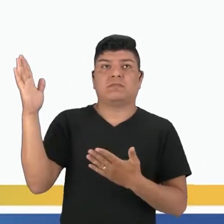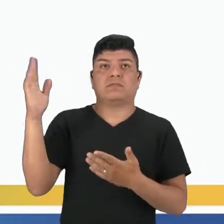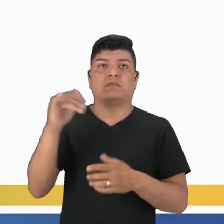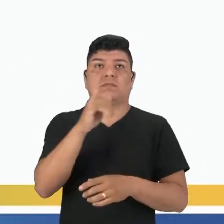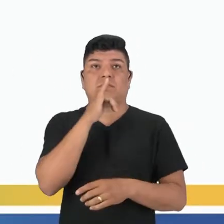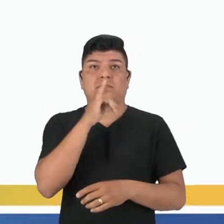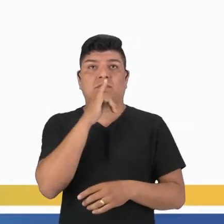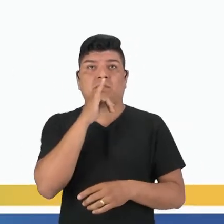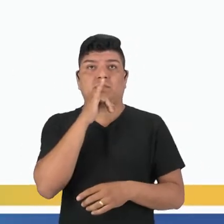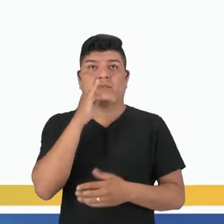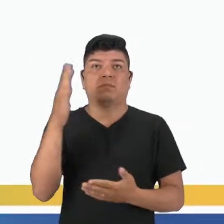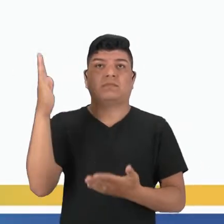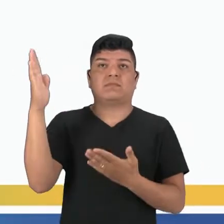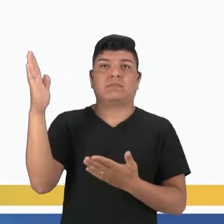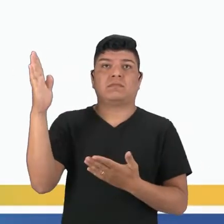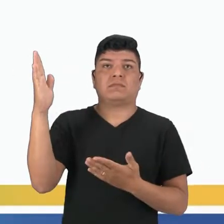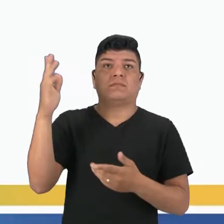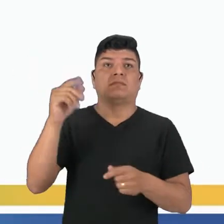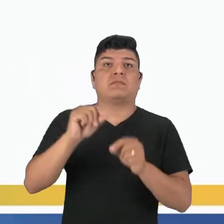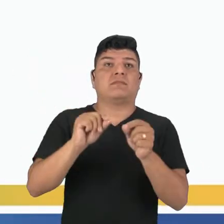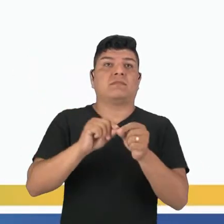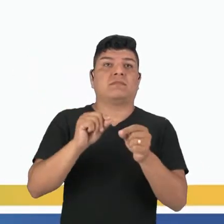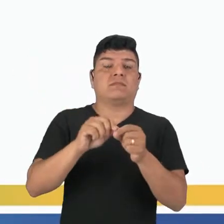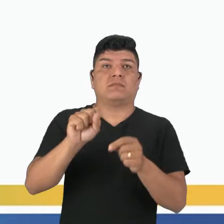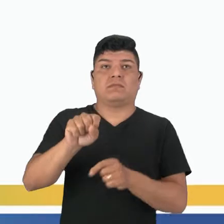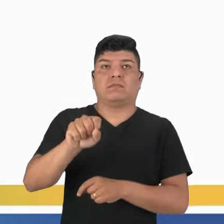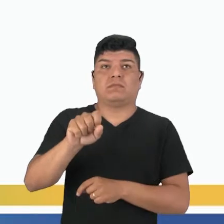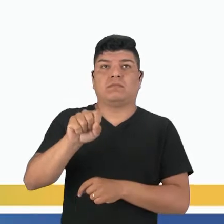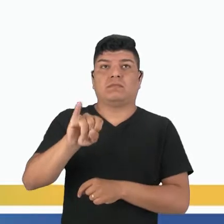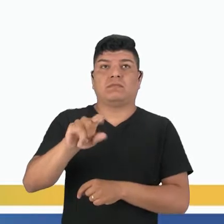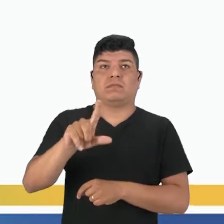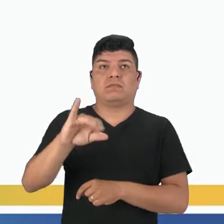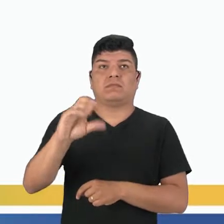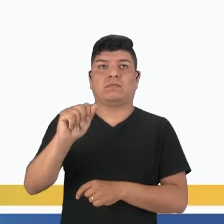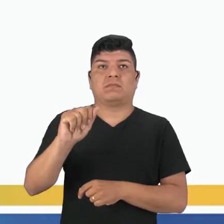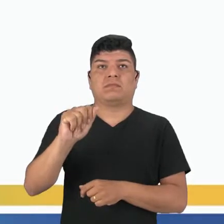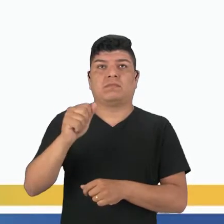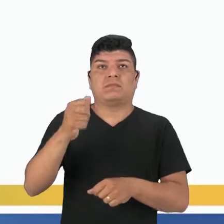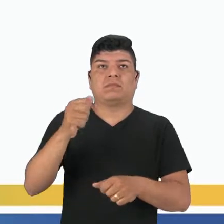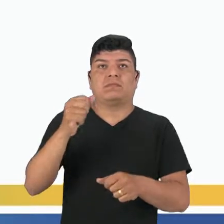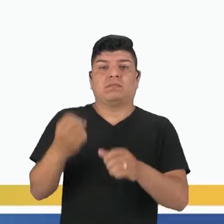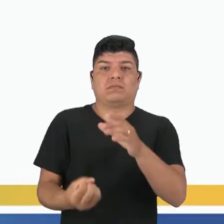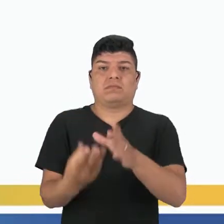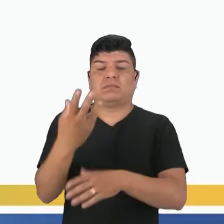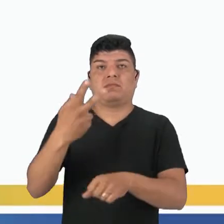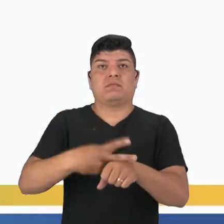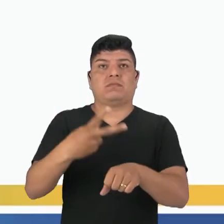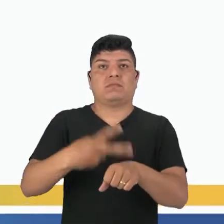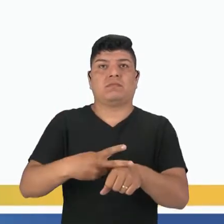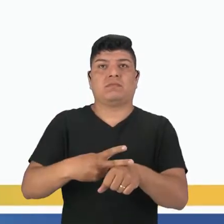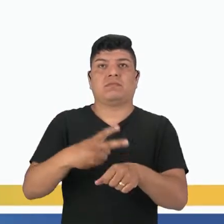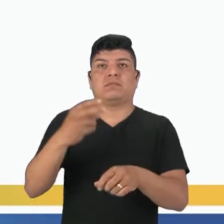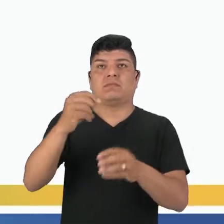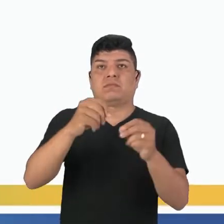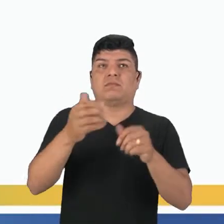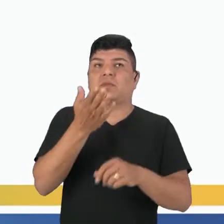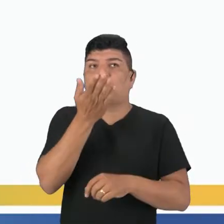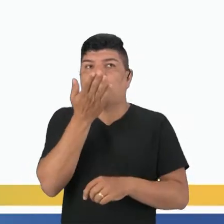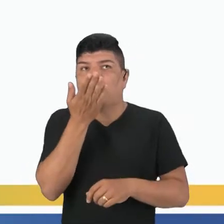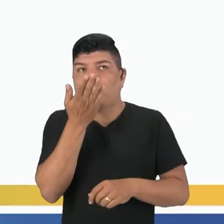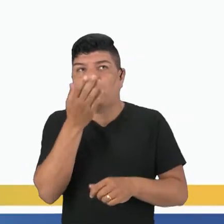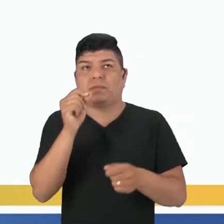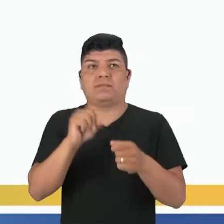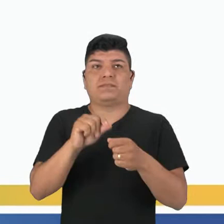da areia, se faz o vidro. Com o grão de trigo, se faz a farinha de trigo. E com a farinha, o